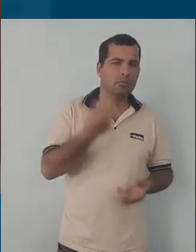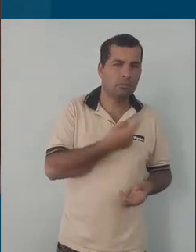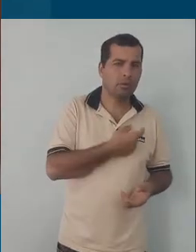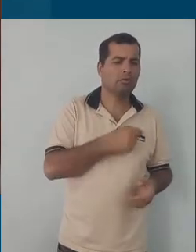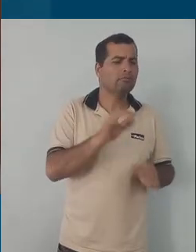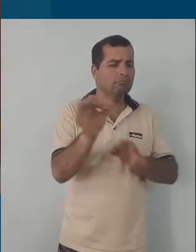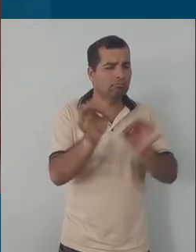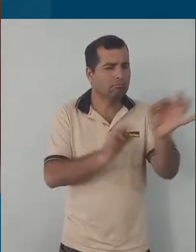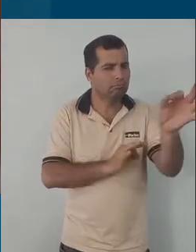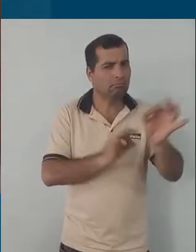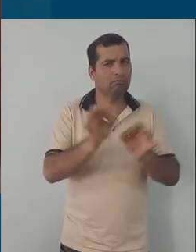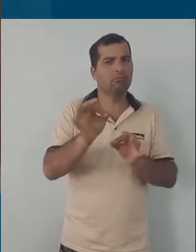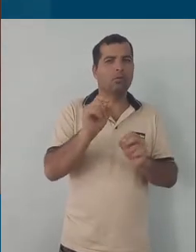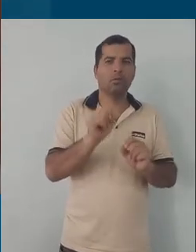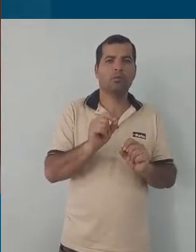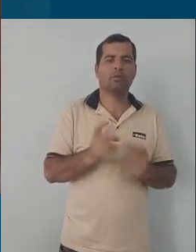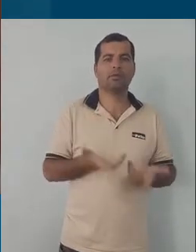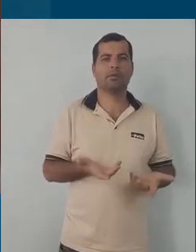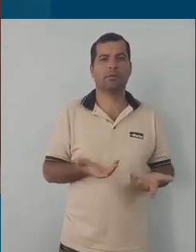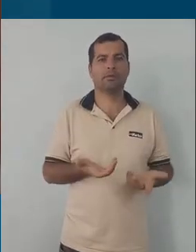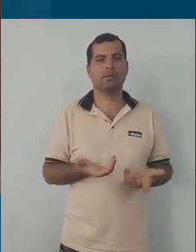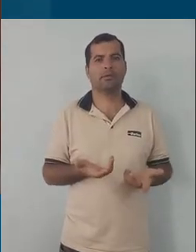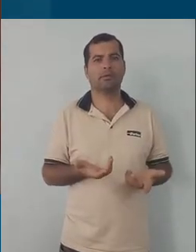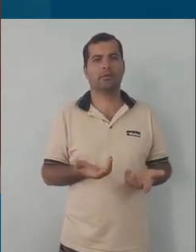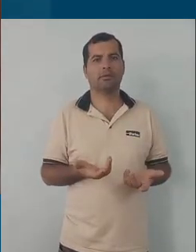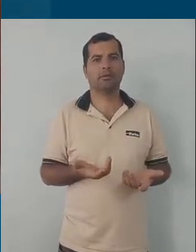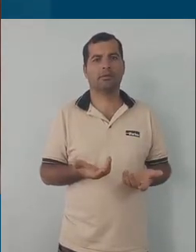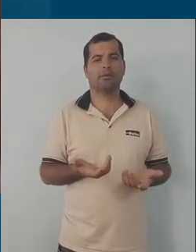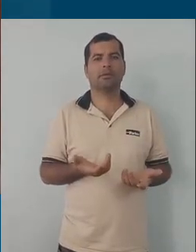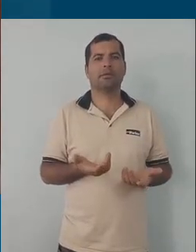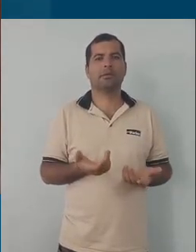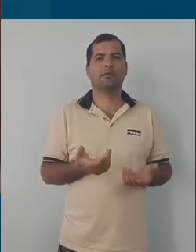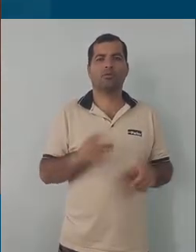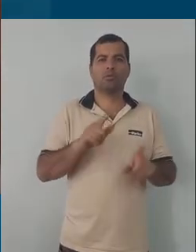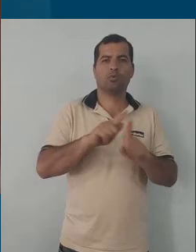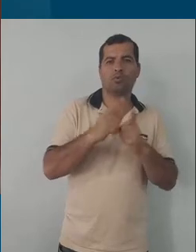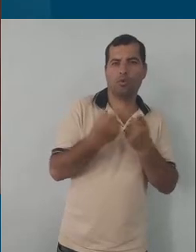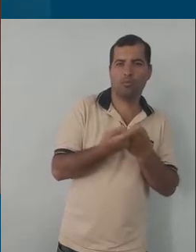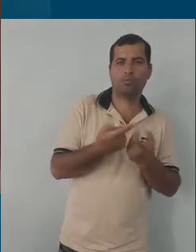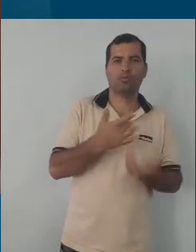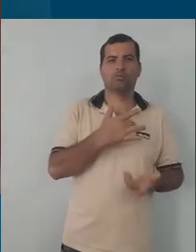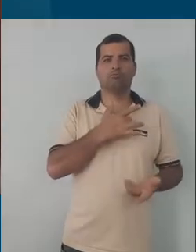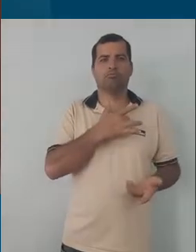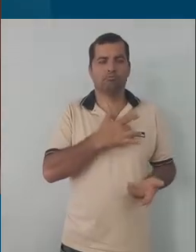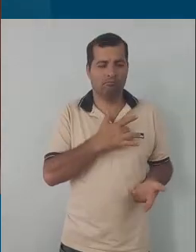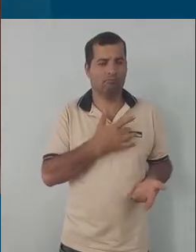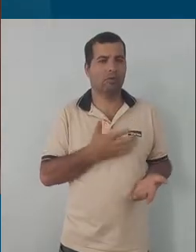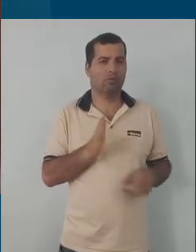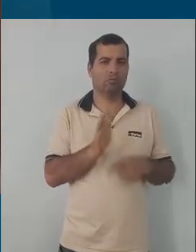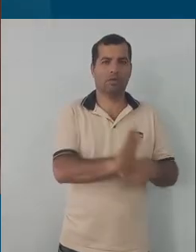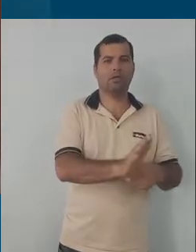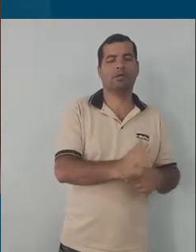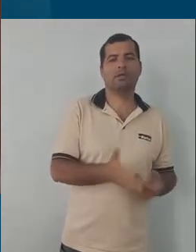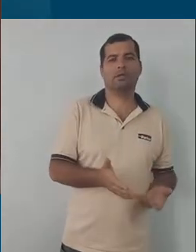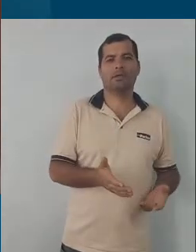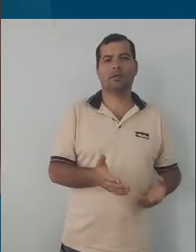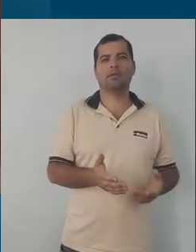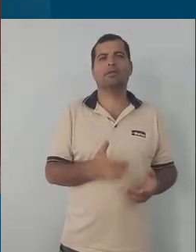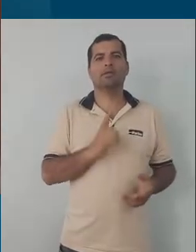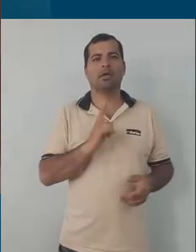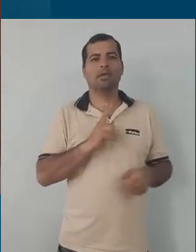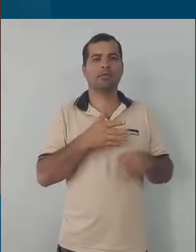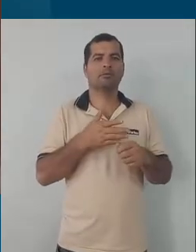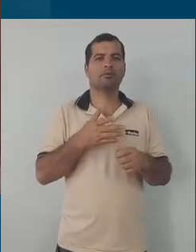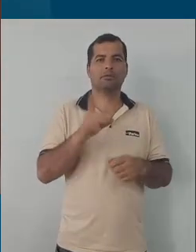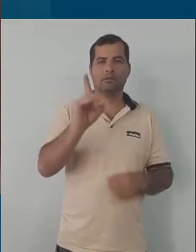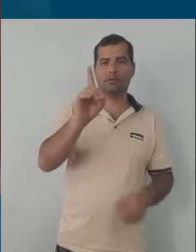coisa da grupo solidário, um grupo criando uma democracia na escola